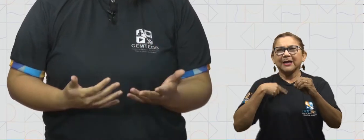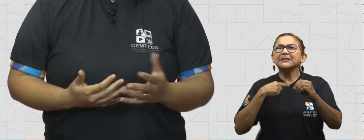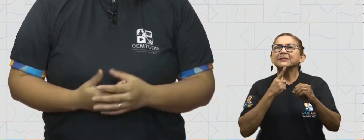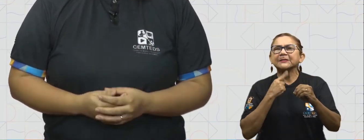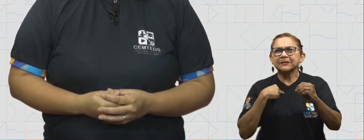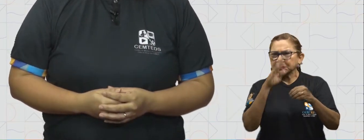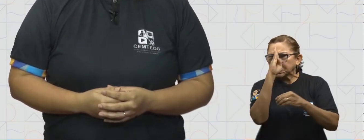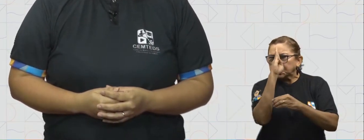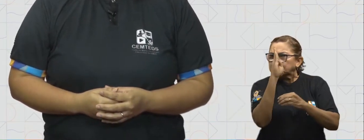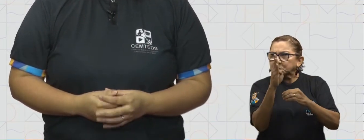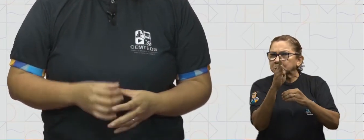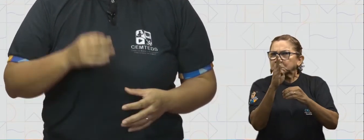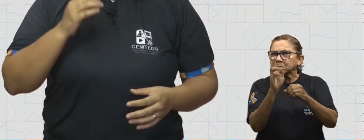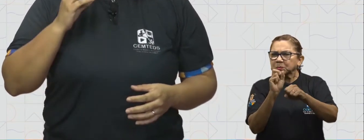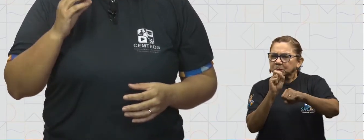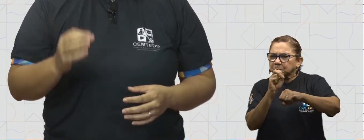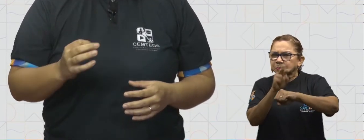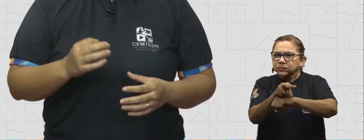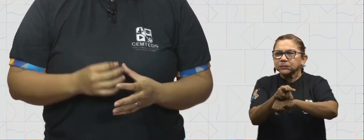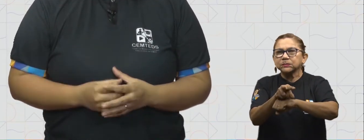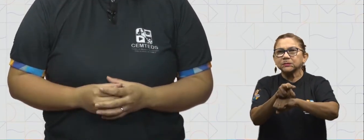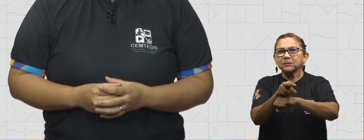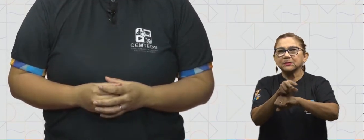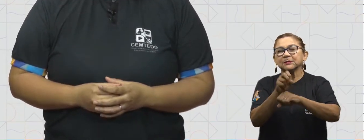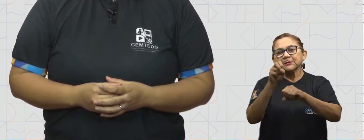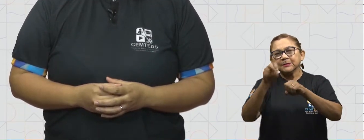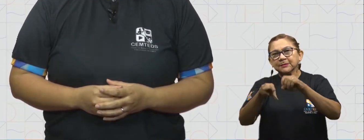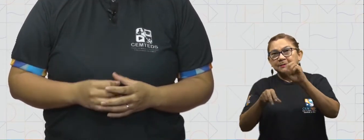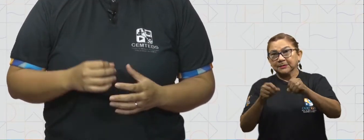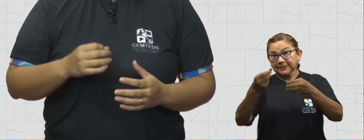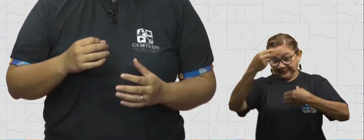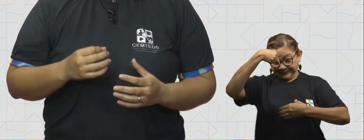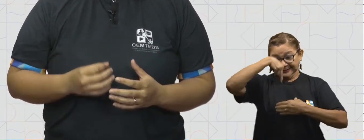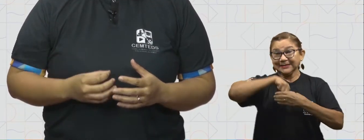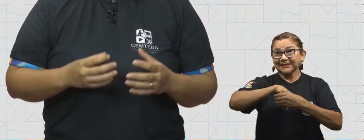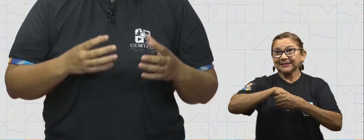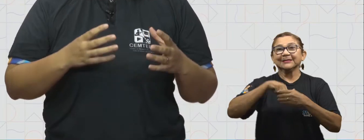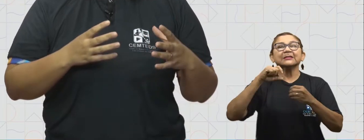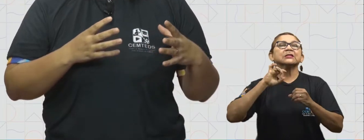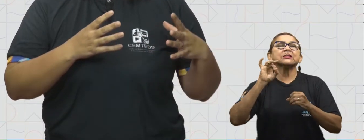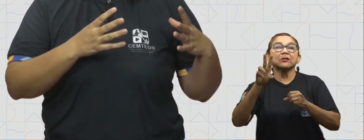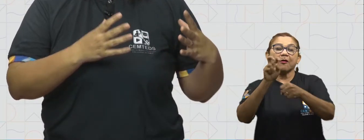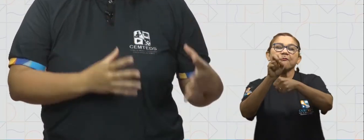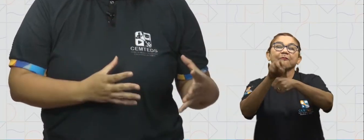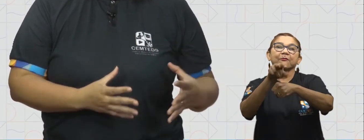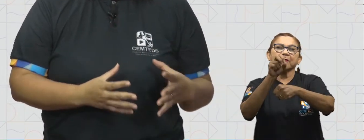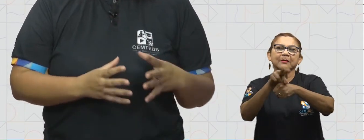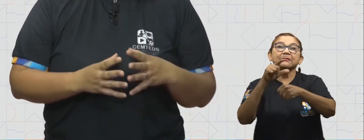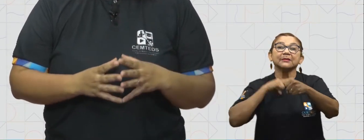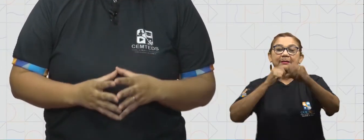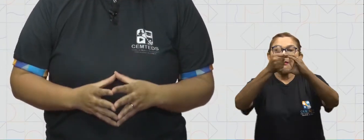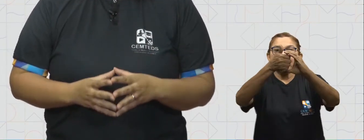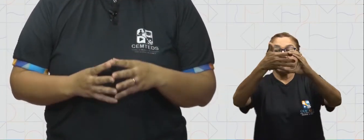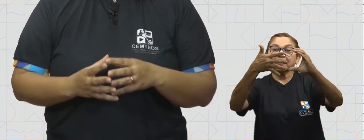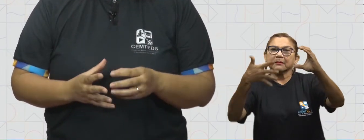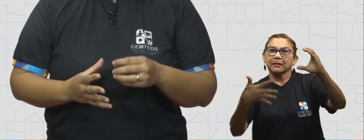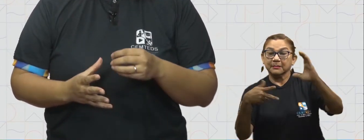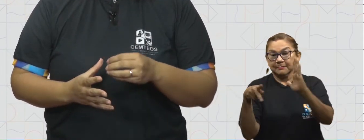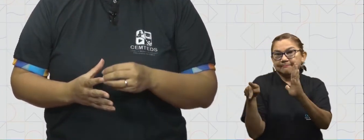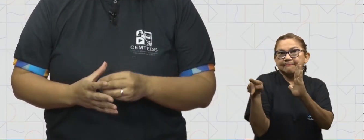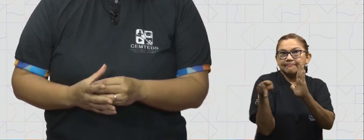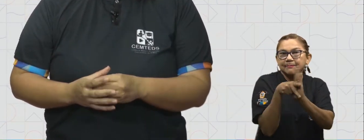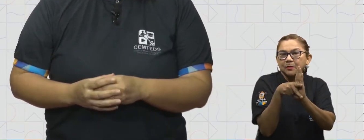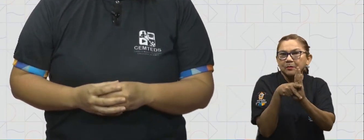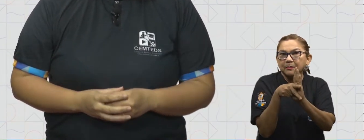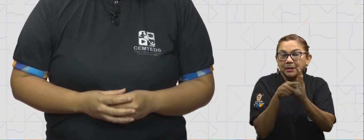visando a sua sobrevivência. Basicamente, os vírus só possuem características de vida quando estão dentro